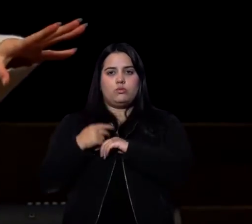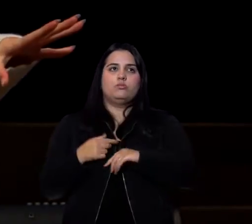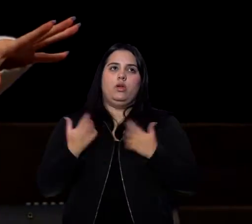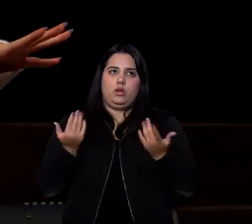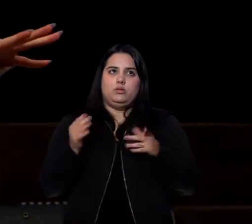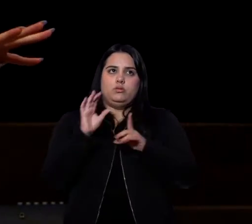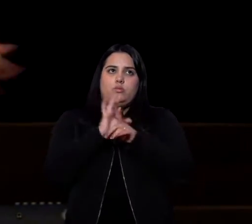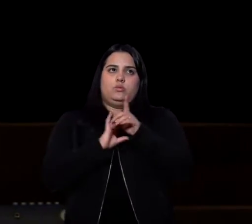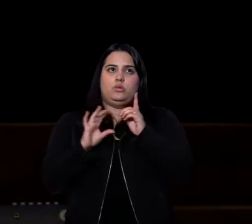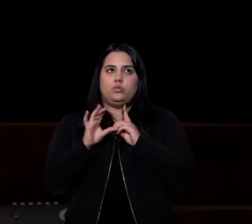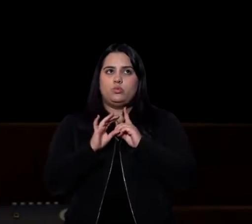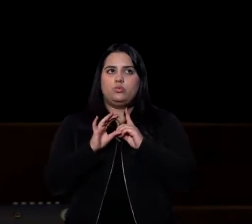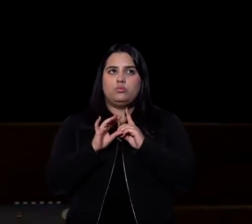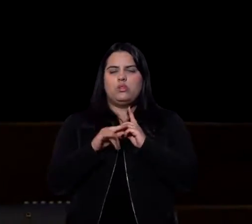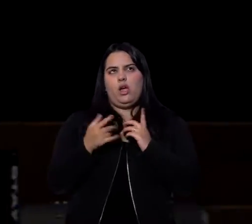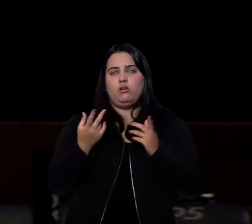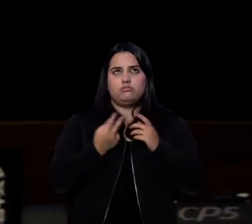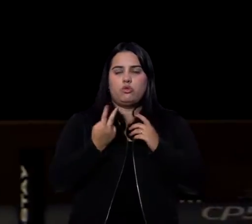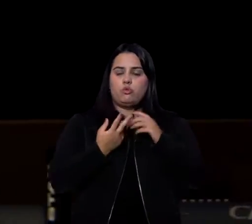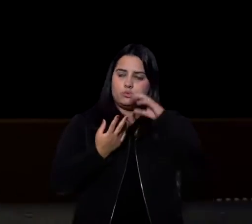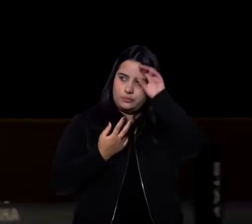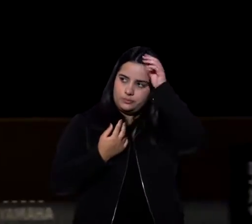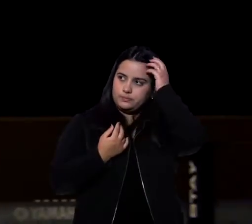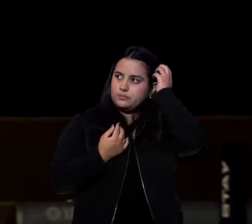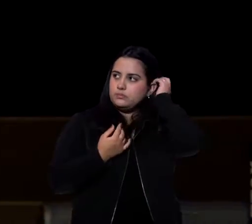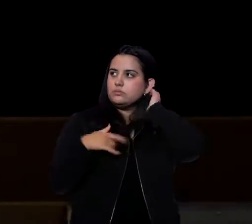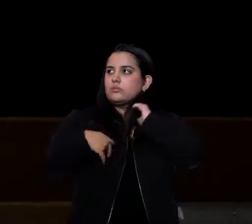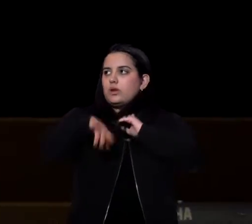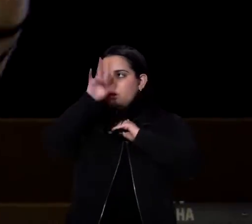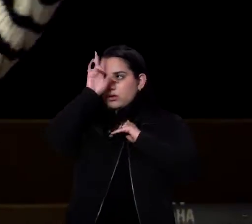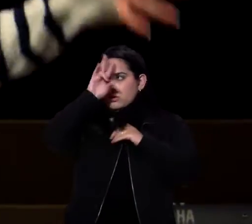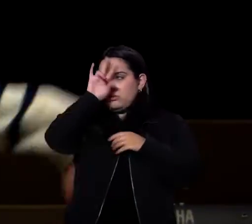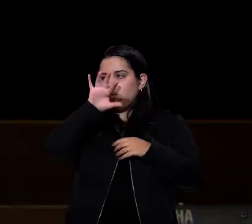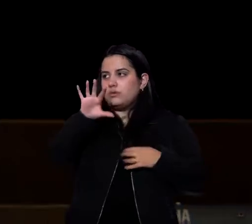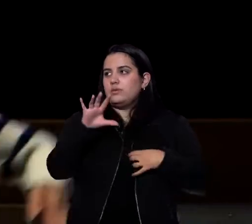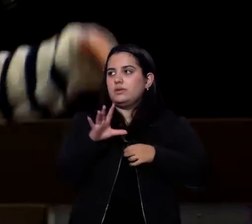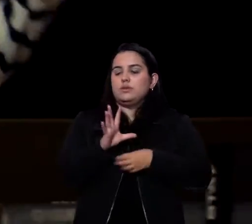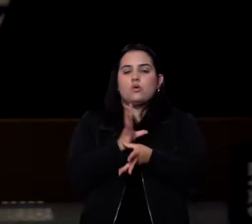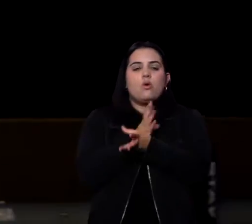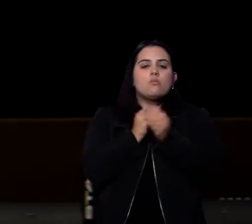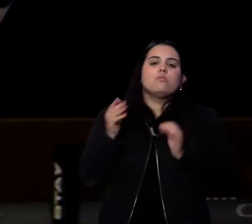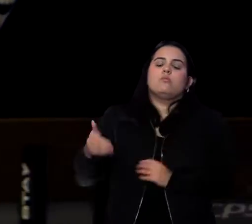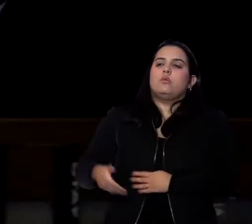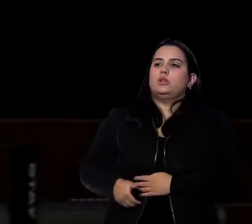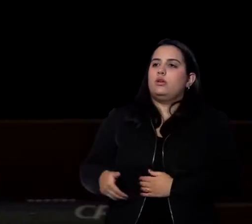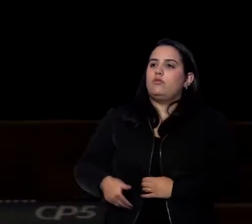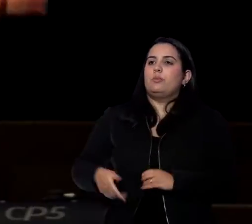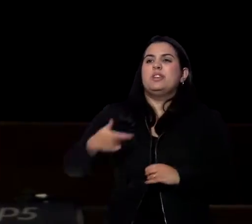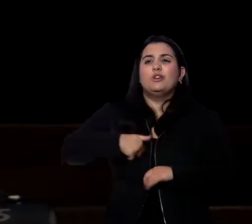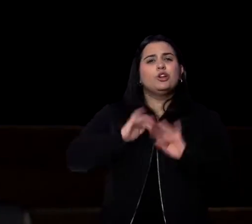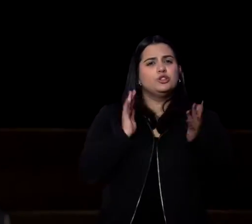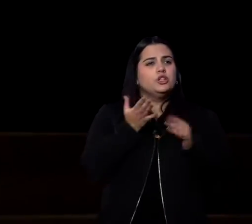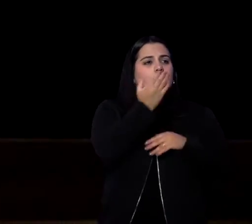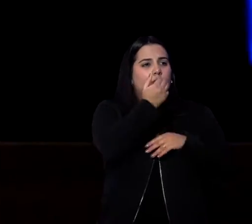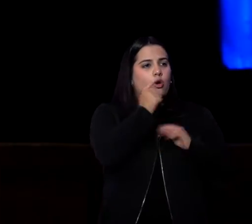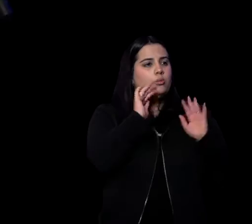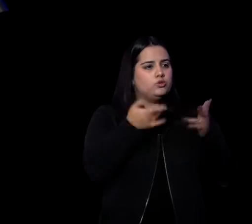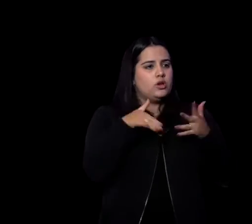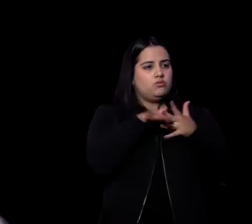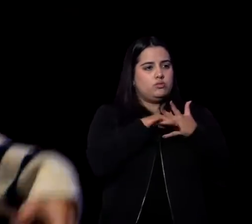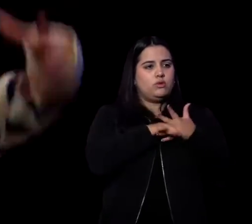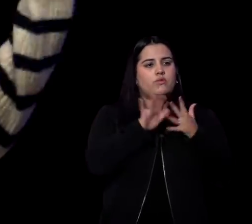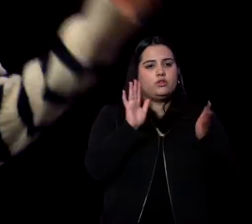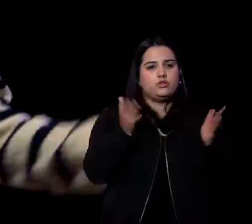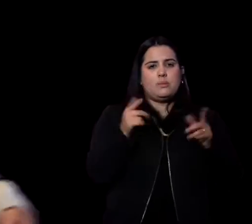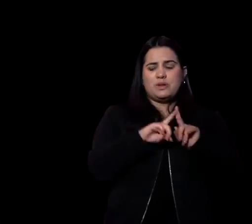né? Isso aí. Eu lembro que eu estava, com muita fome. Eu tinha comido lá um pouquinho no intervalo,